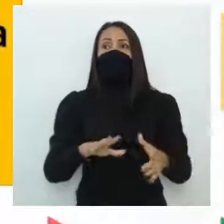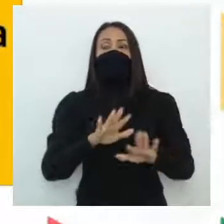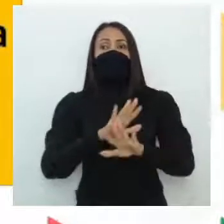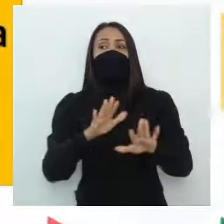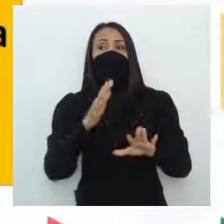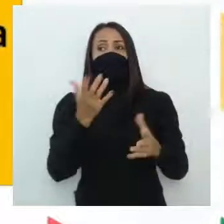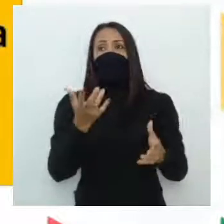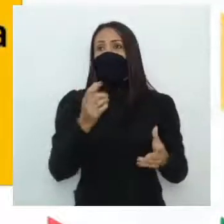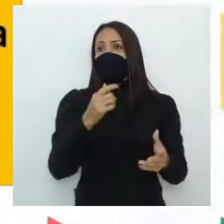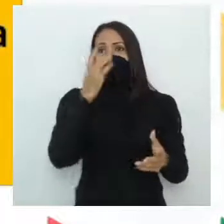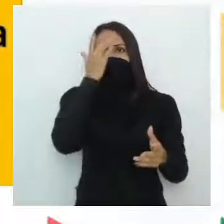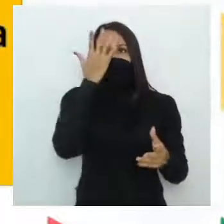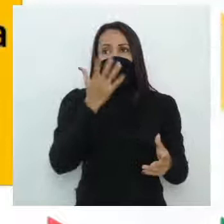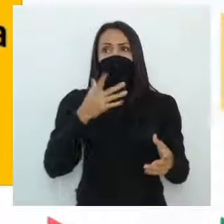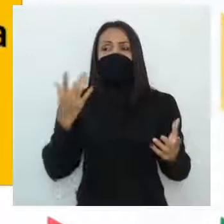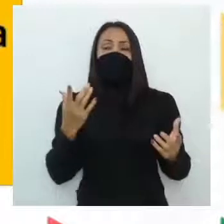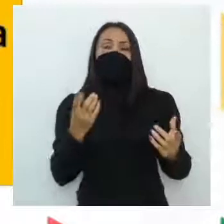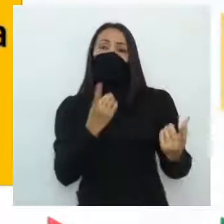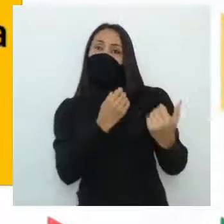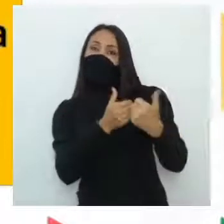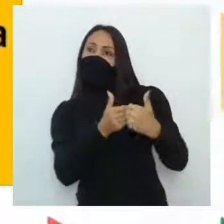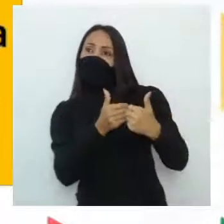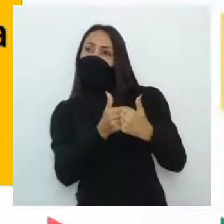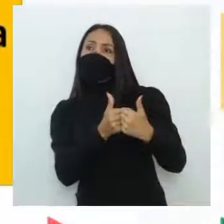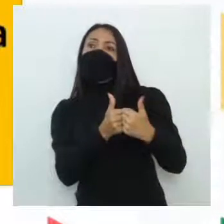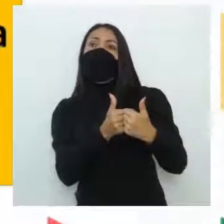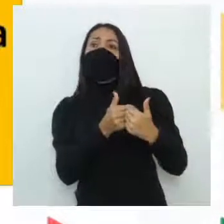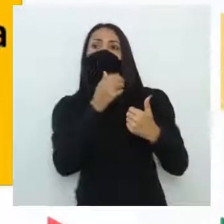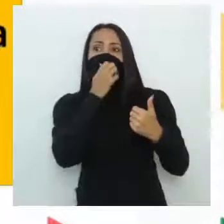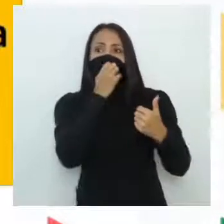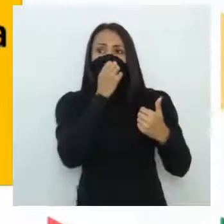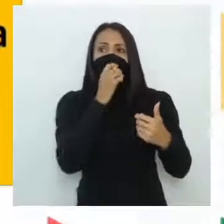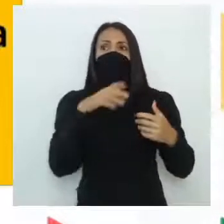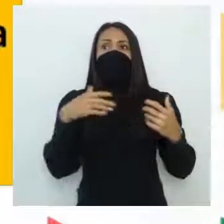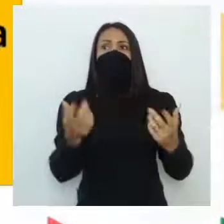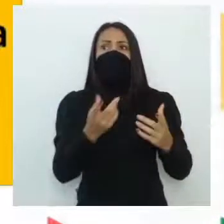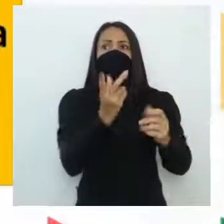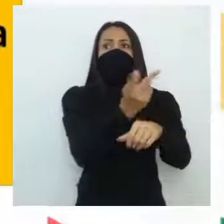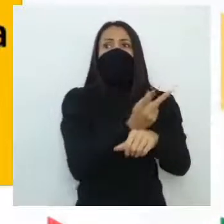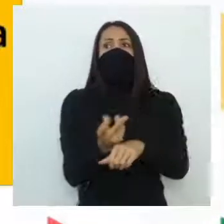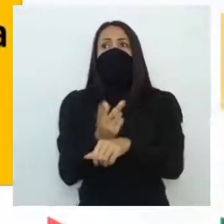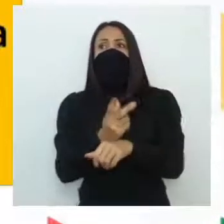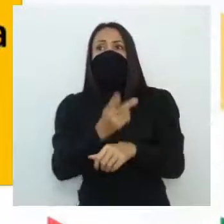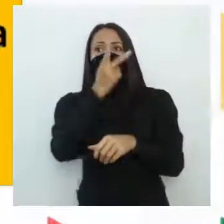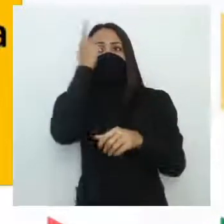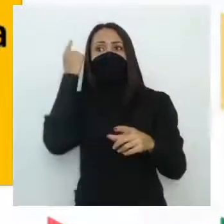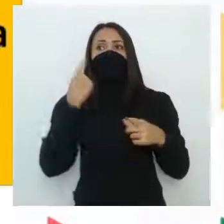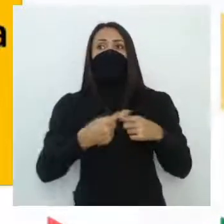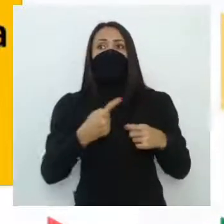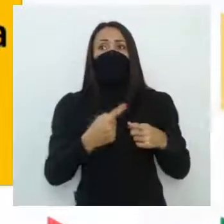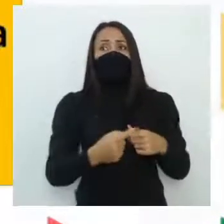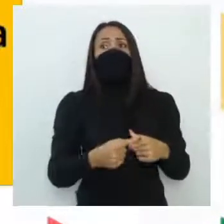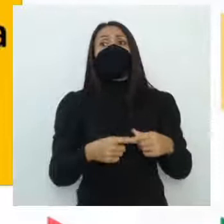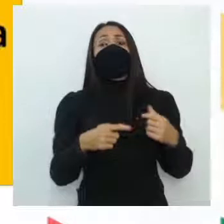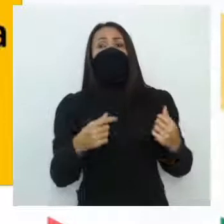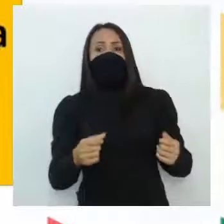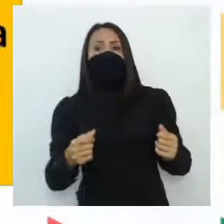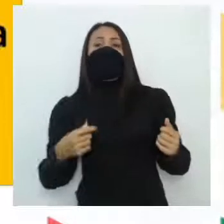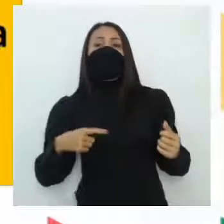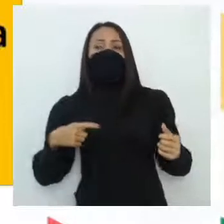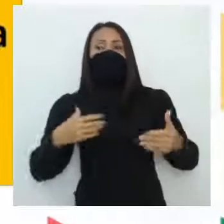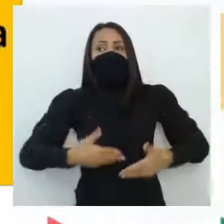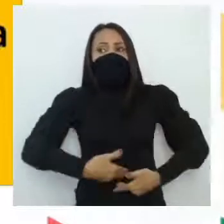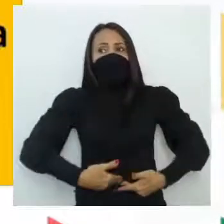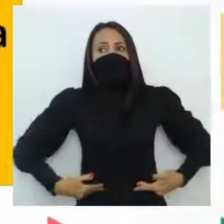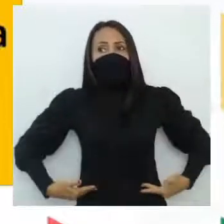os que vivem ao nosso lado. Temos que ir à procura das pessoas, porque podem ter fome de pão ou